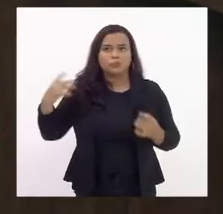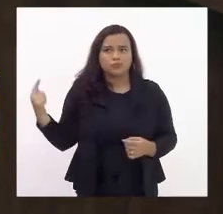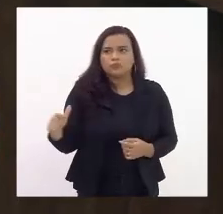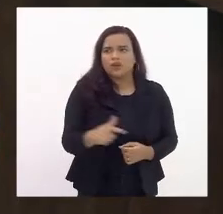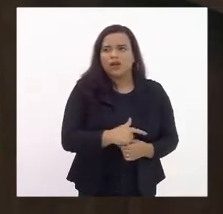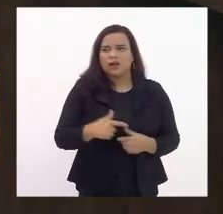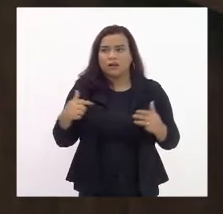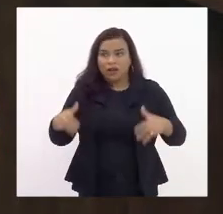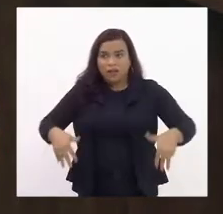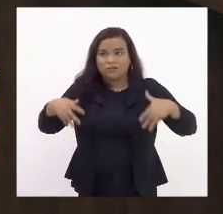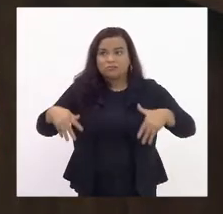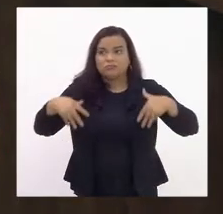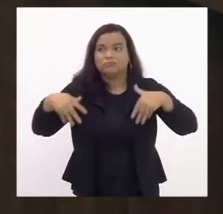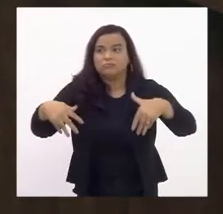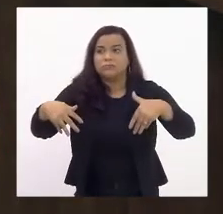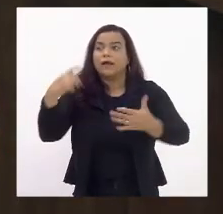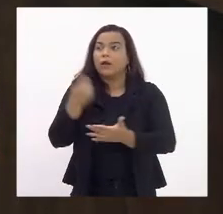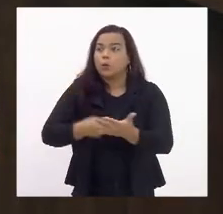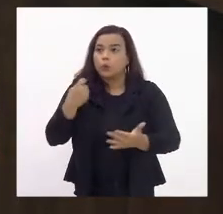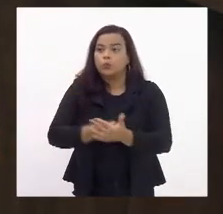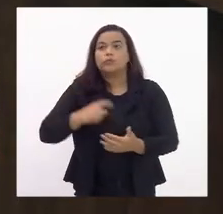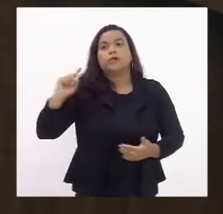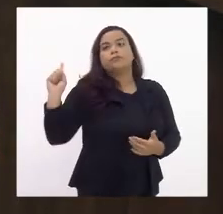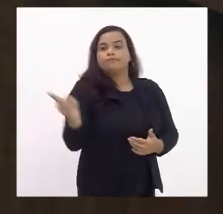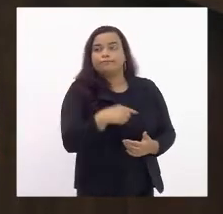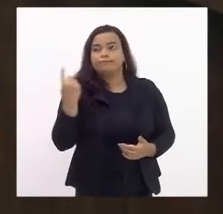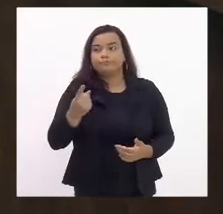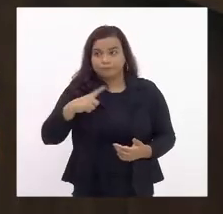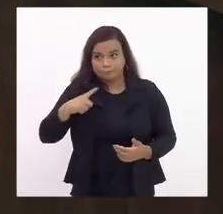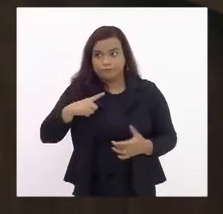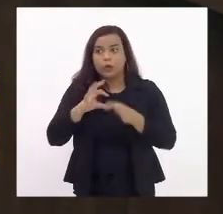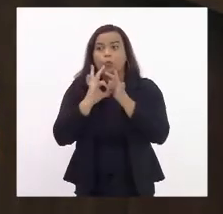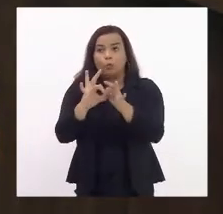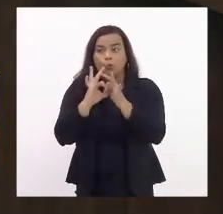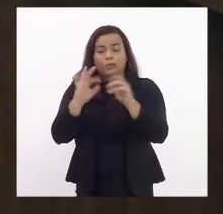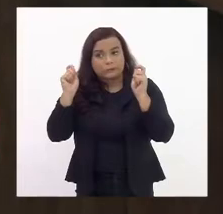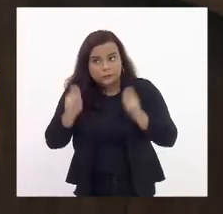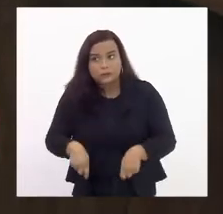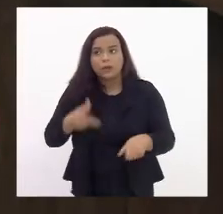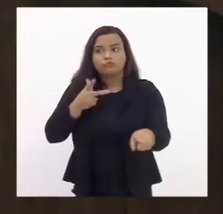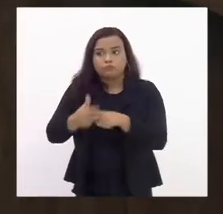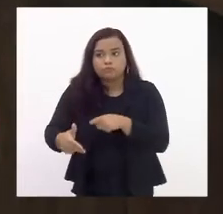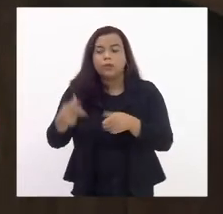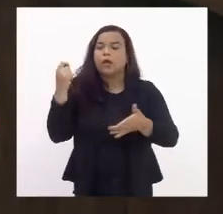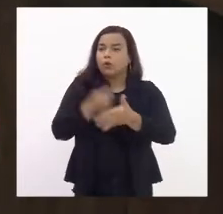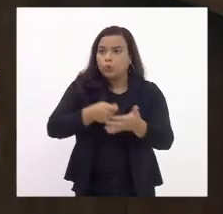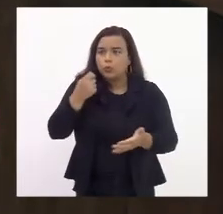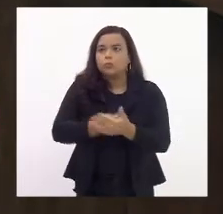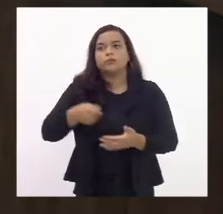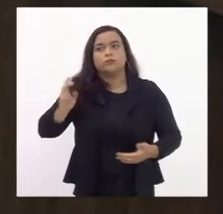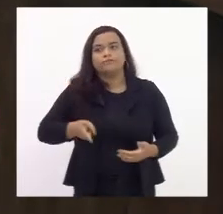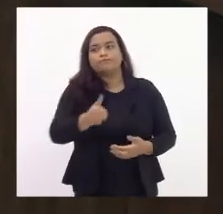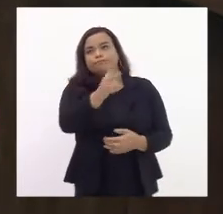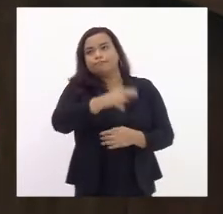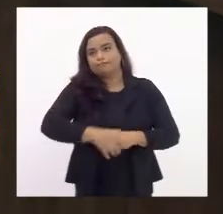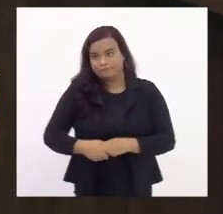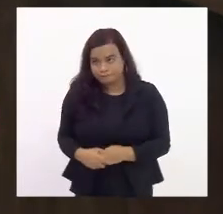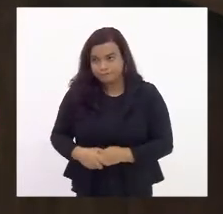essa luta é minha, é sua. Unidos venceremos e a luta continua.